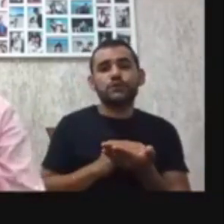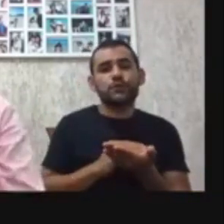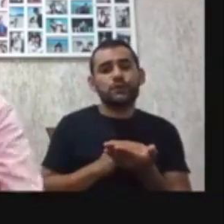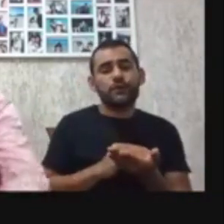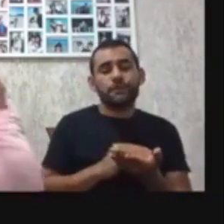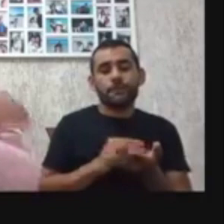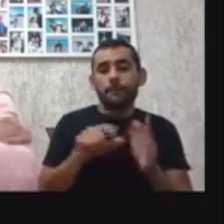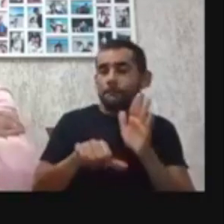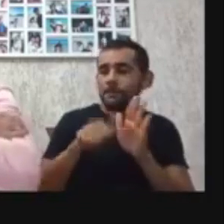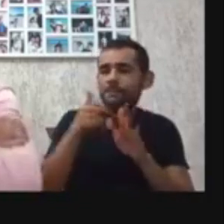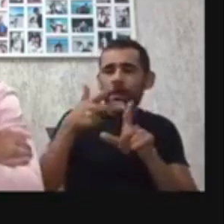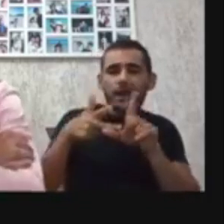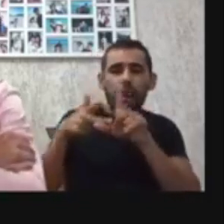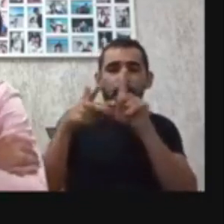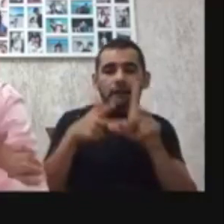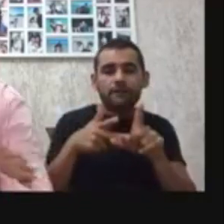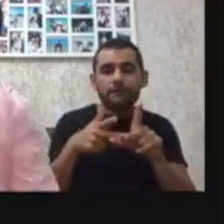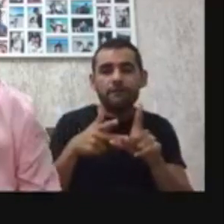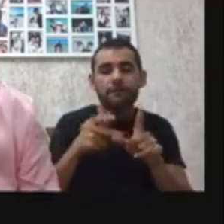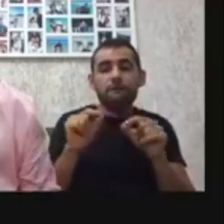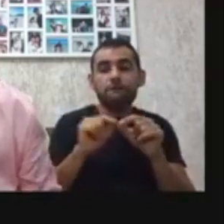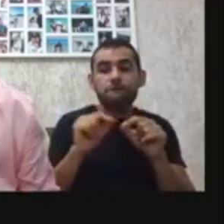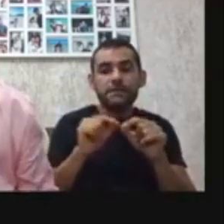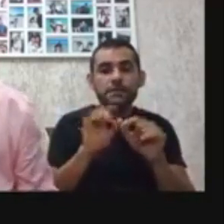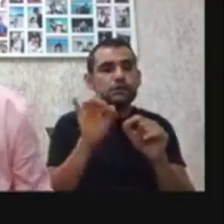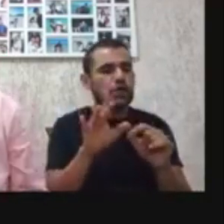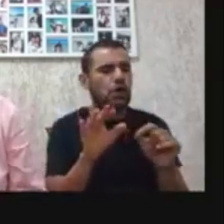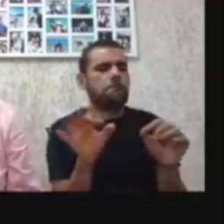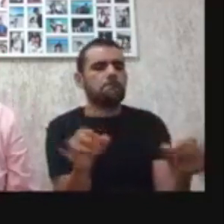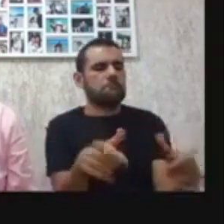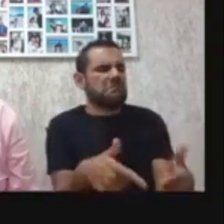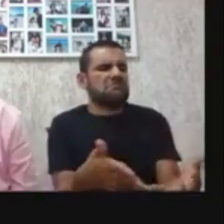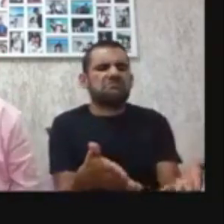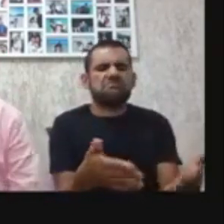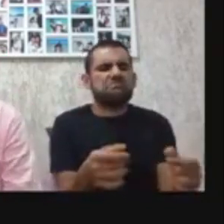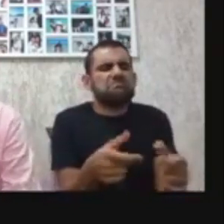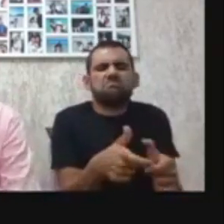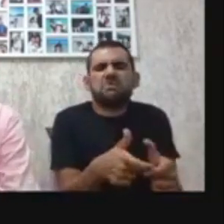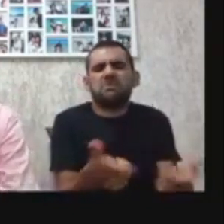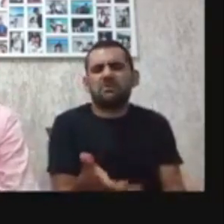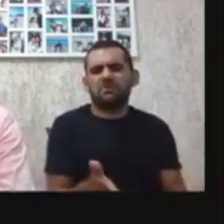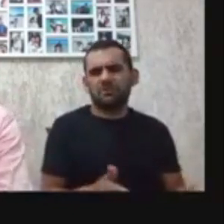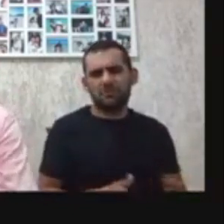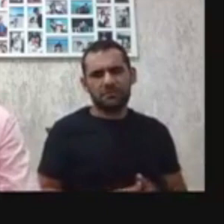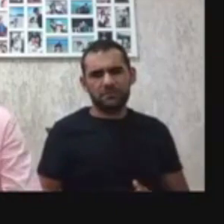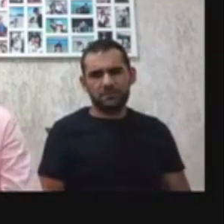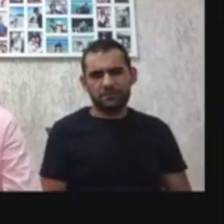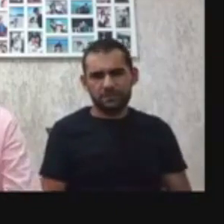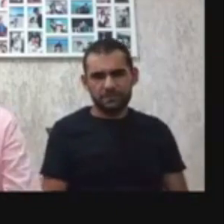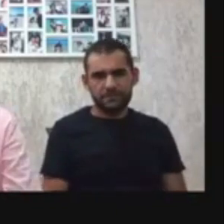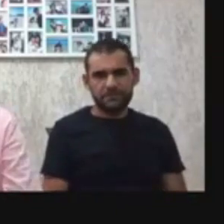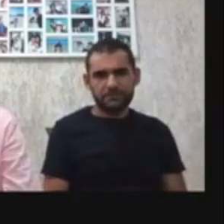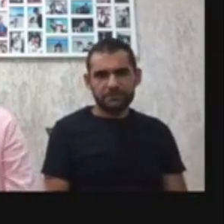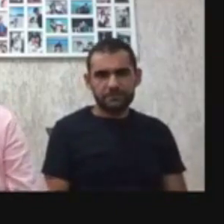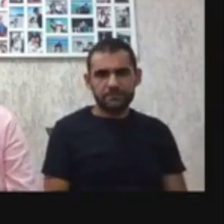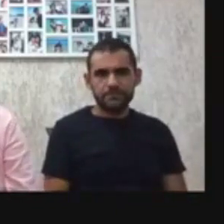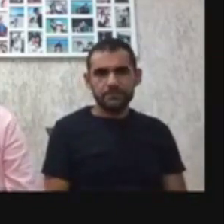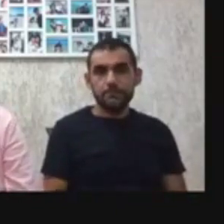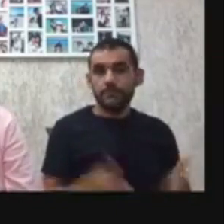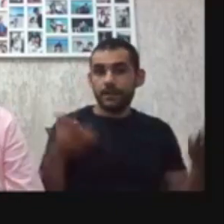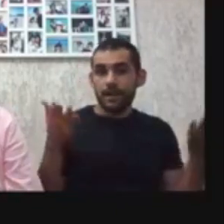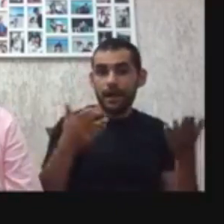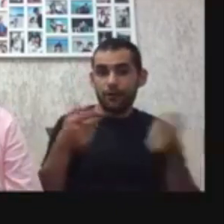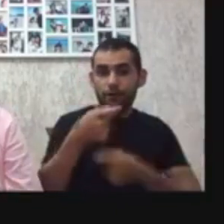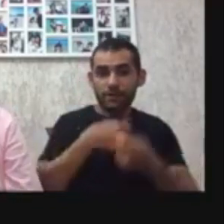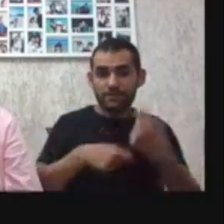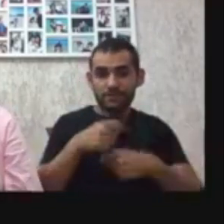na primeira live, Adriano. Fazer o que dá é muito pouco. Exatamente. Candidato, falando um pouquinho de gestão, né,